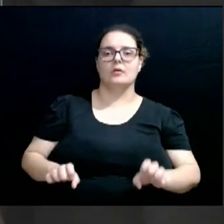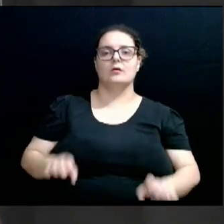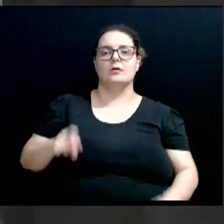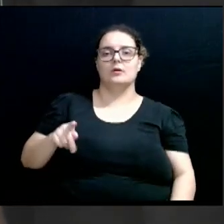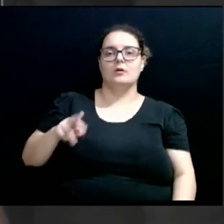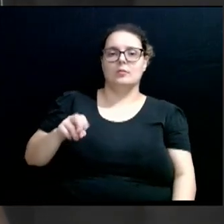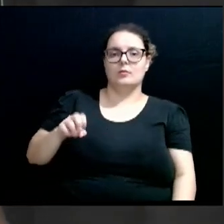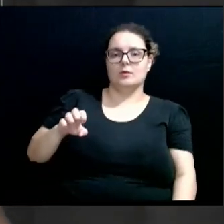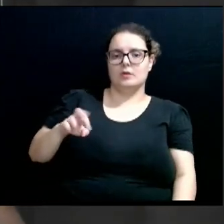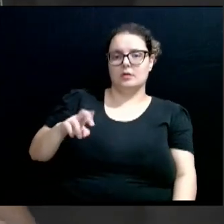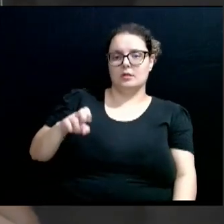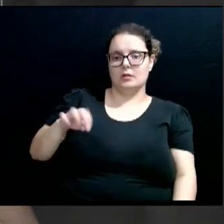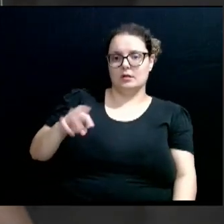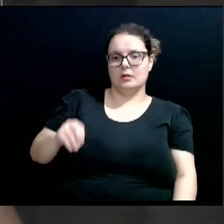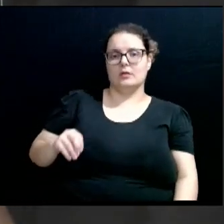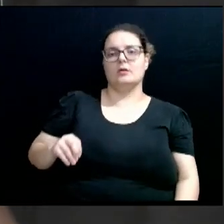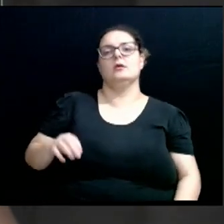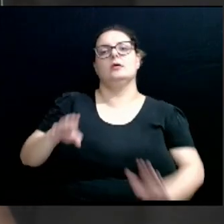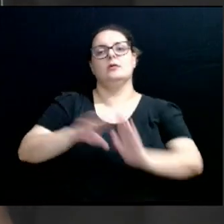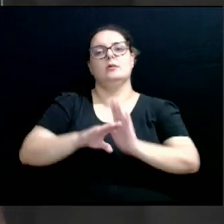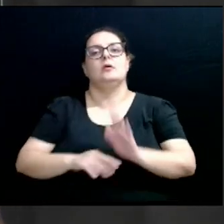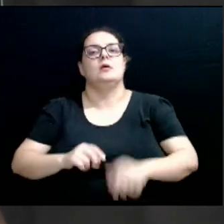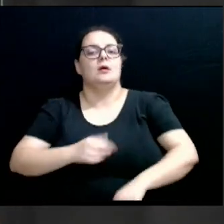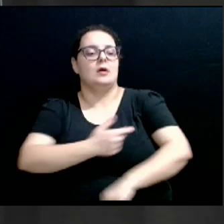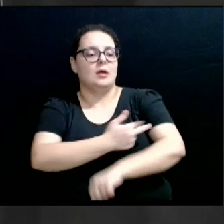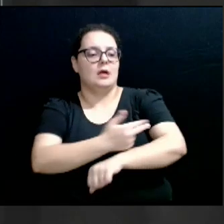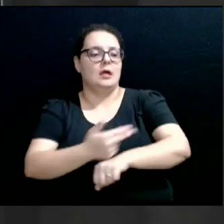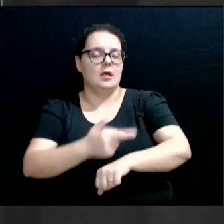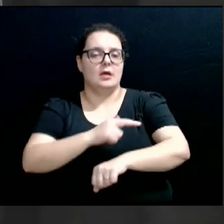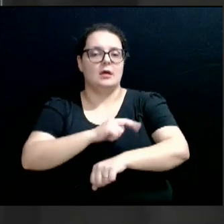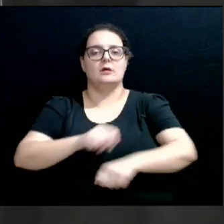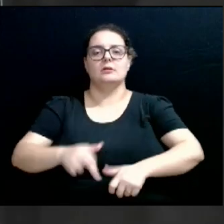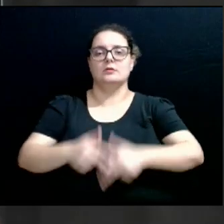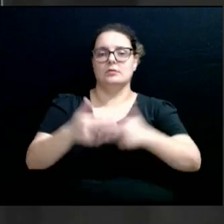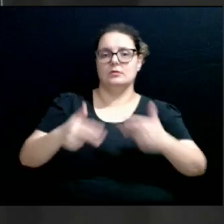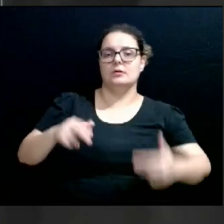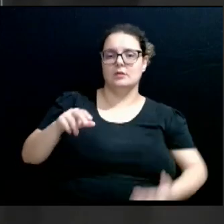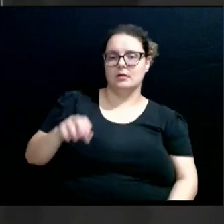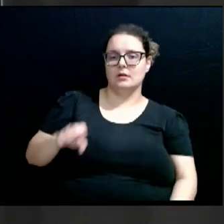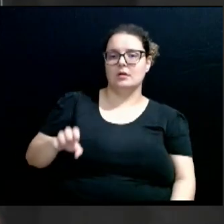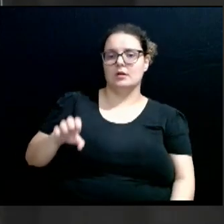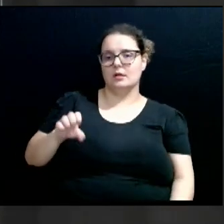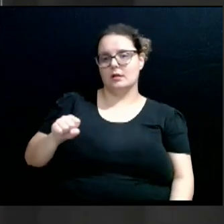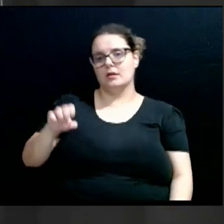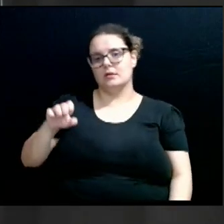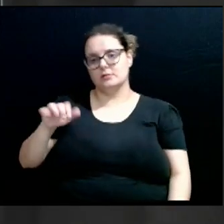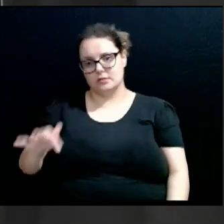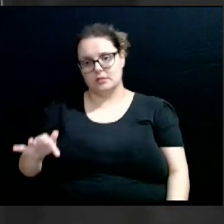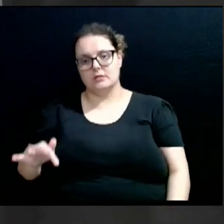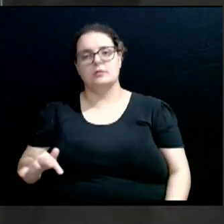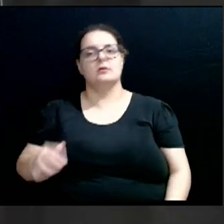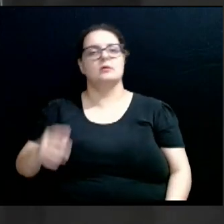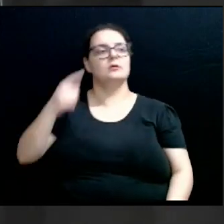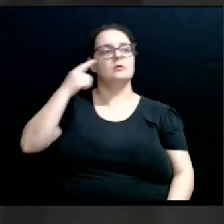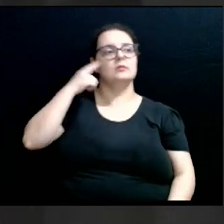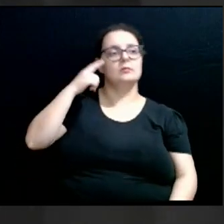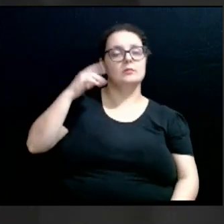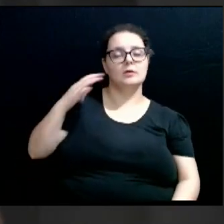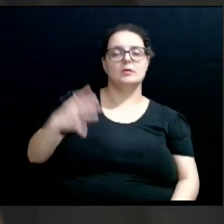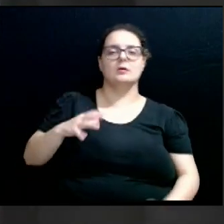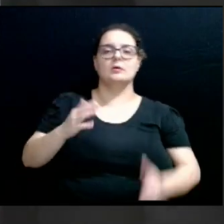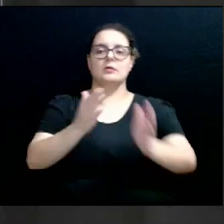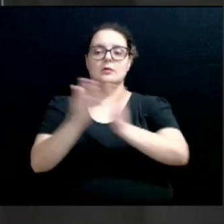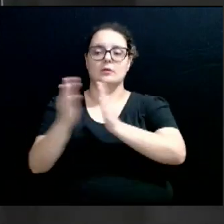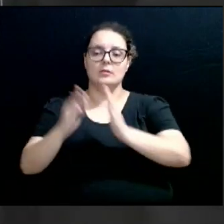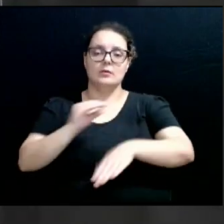das relações étnico-raciais, que ele fica na CSF pensando formação, curadoria de livros, de materiais e materialidades. E